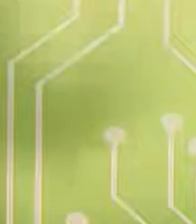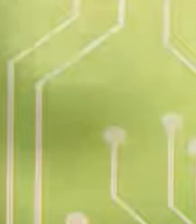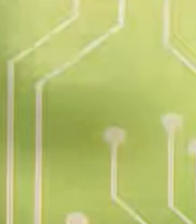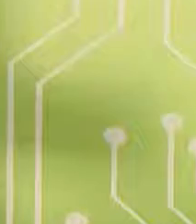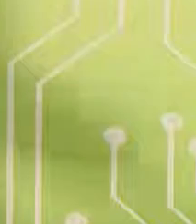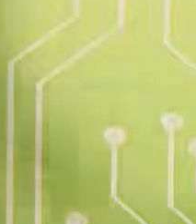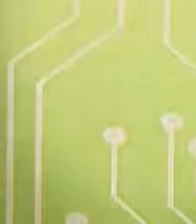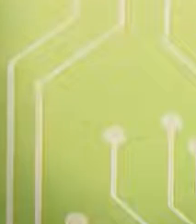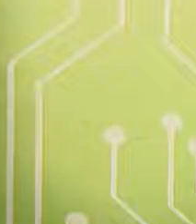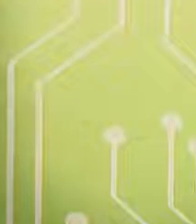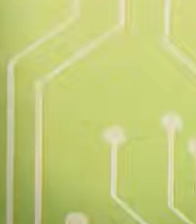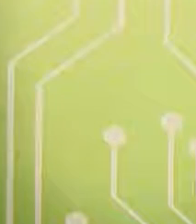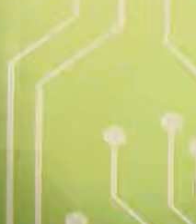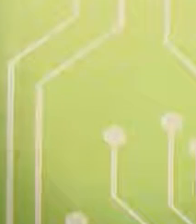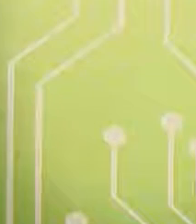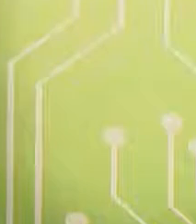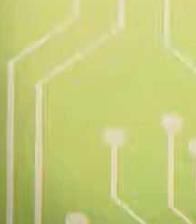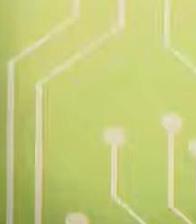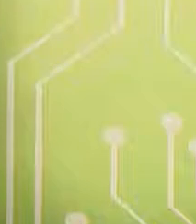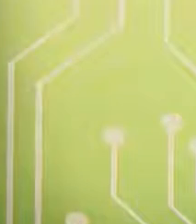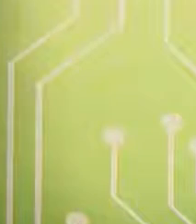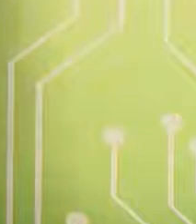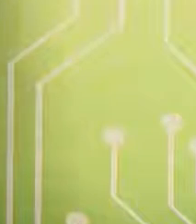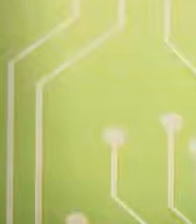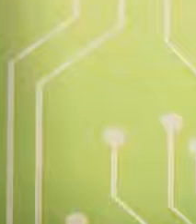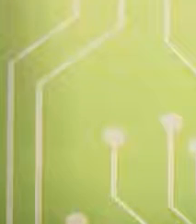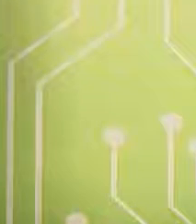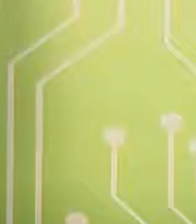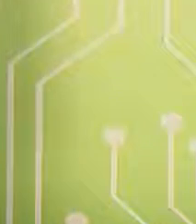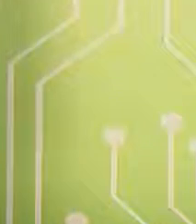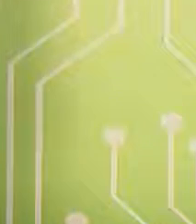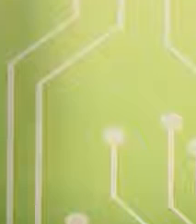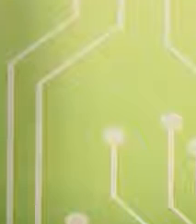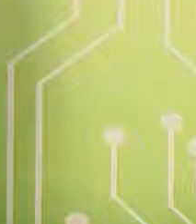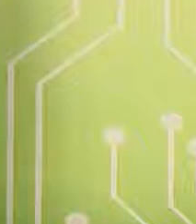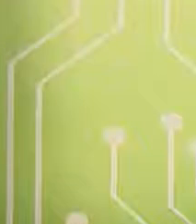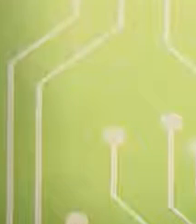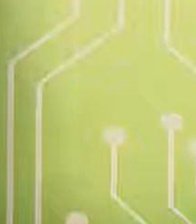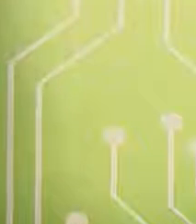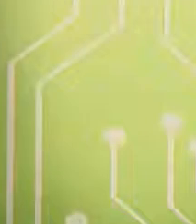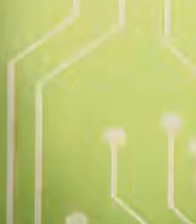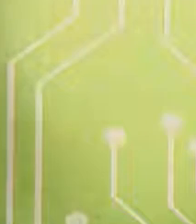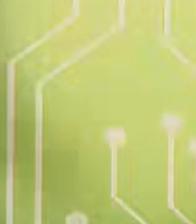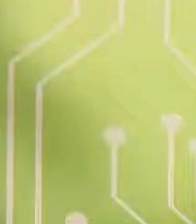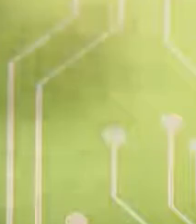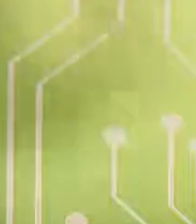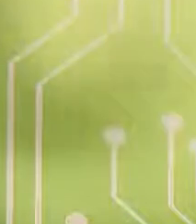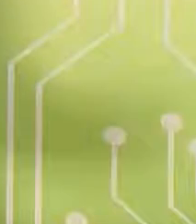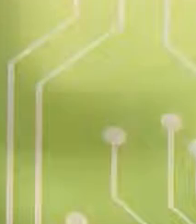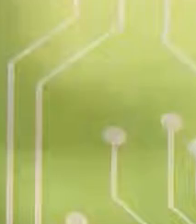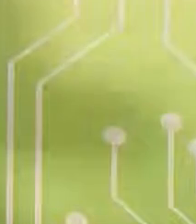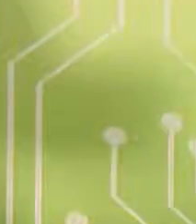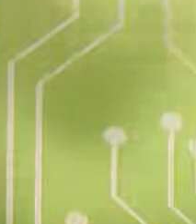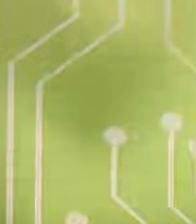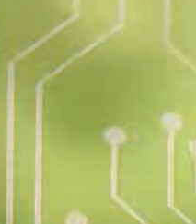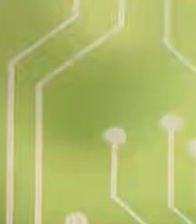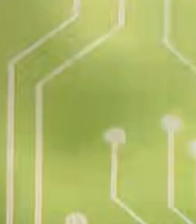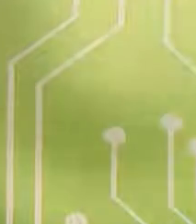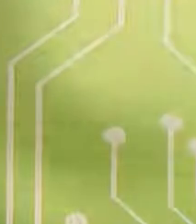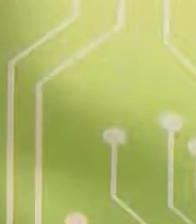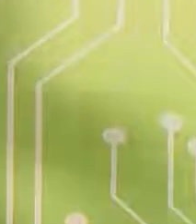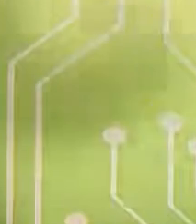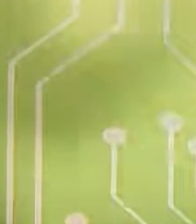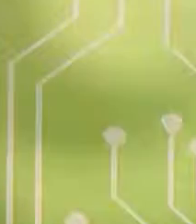têm costumes diferentes, por isso o trabalho está organizado de forma também diferente. Está organizado para